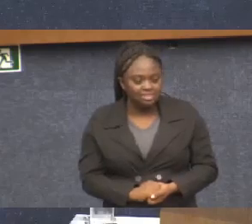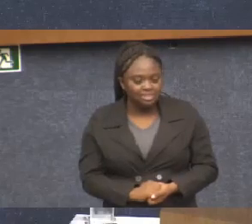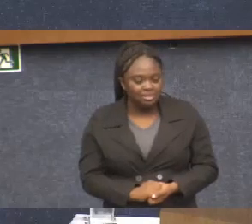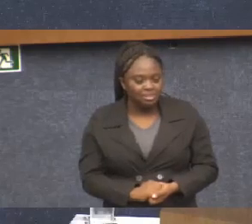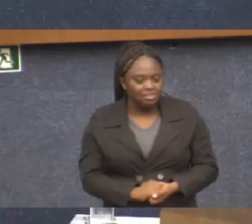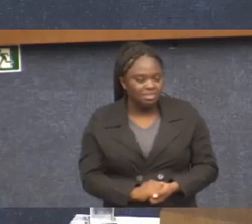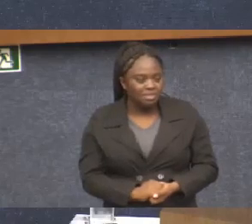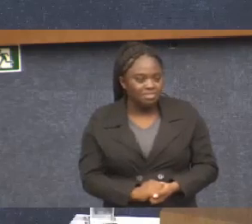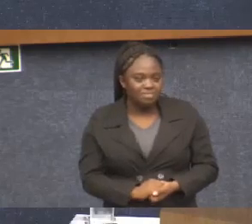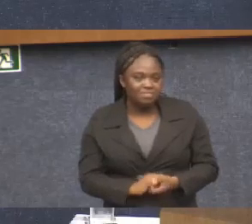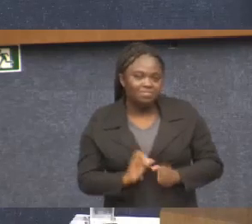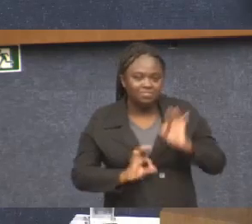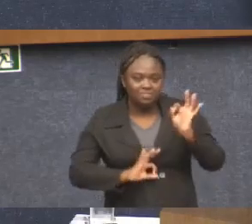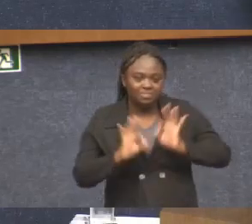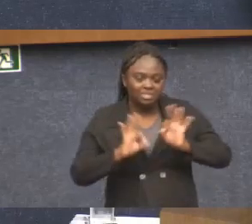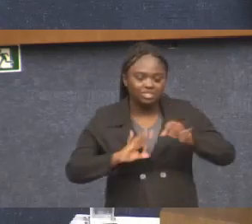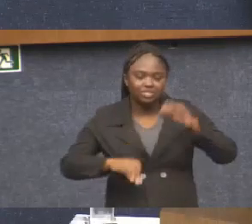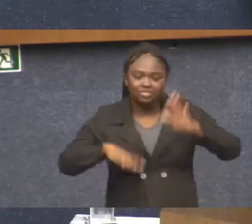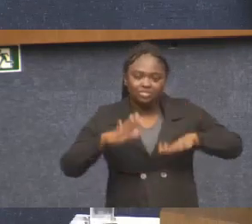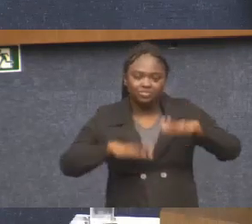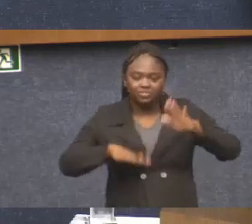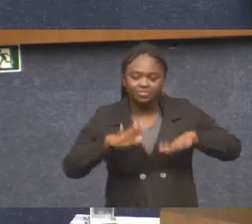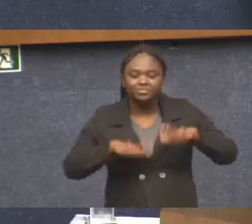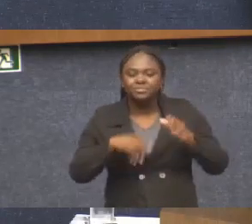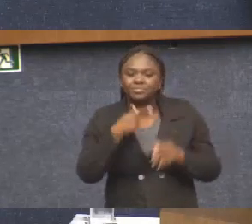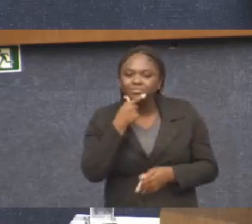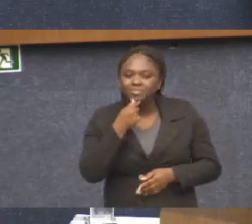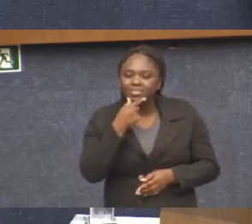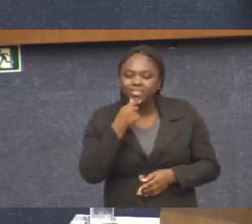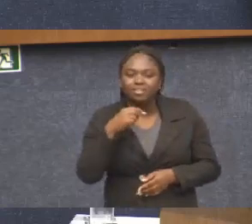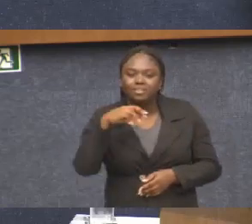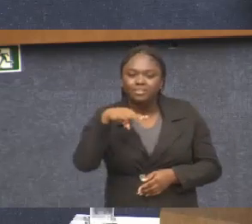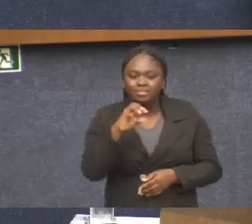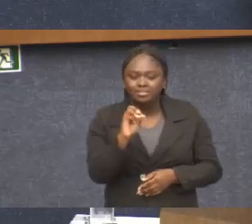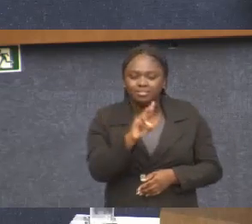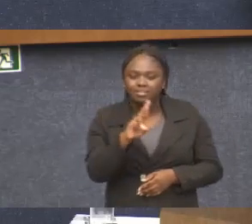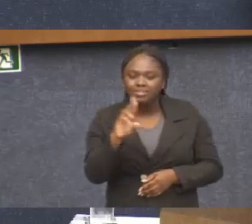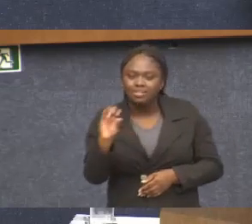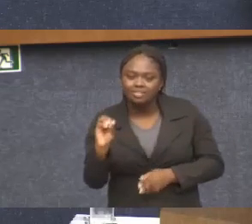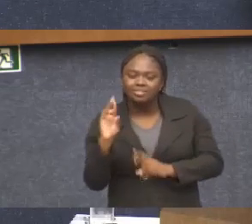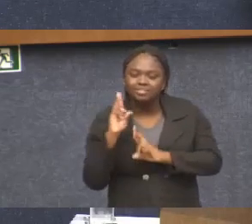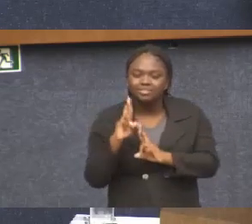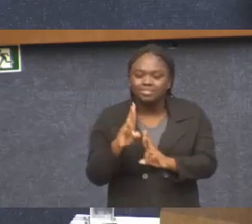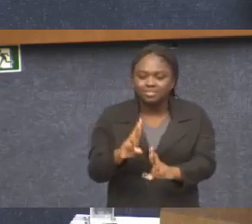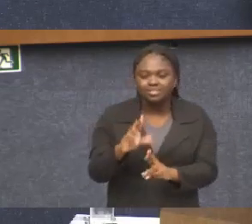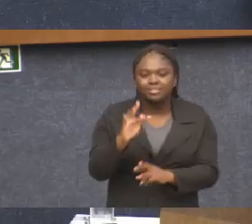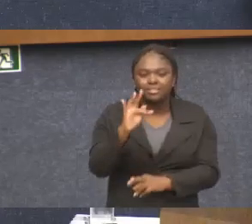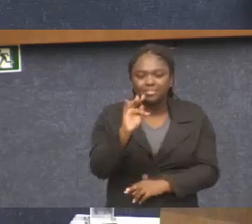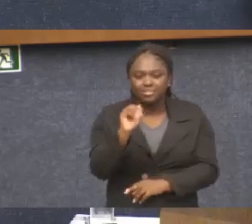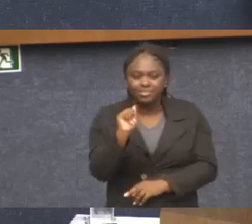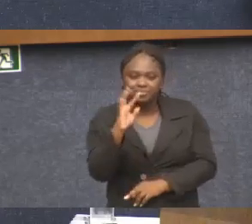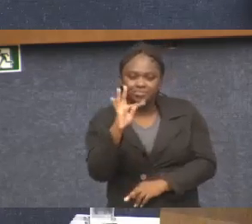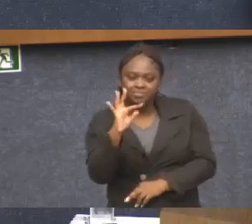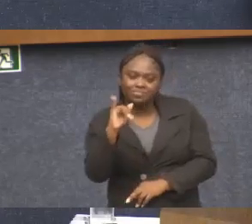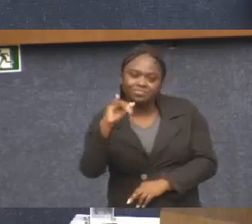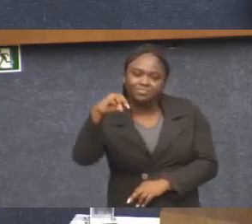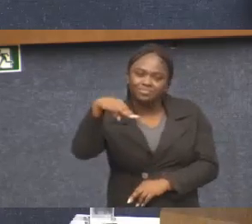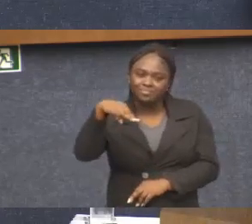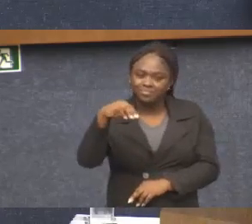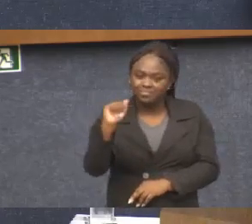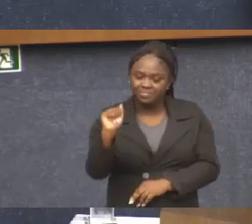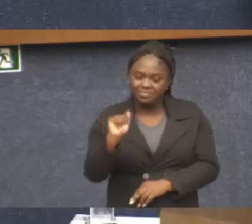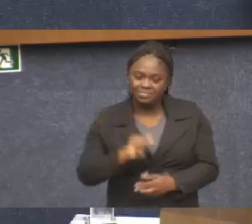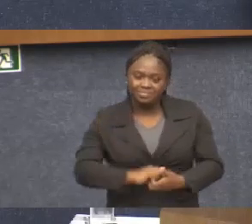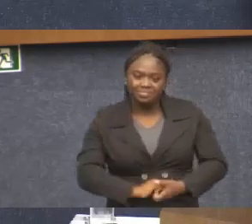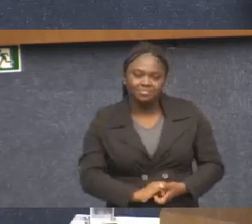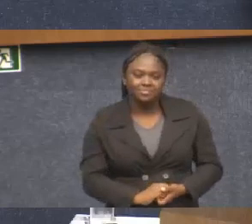Projeto de percussão Meninos do Morro, representado por Fátima Aparecida Moreira. Pode até ficar